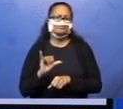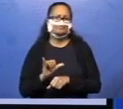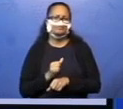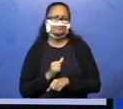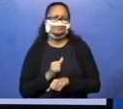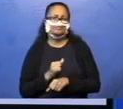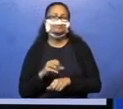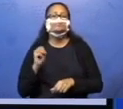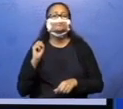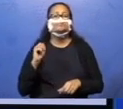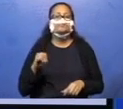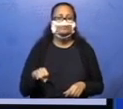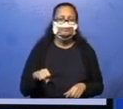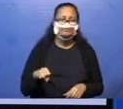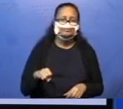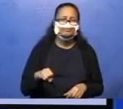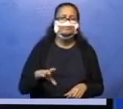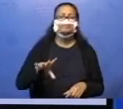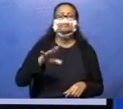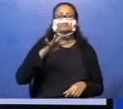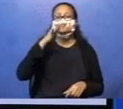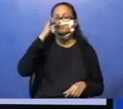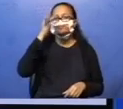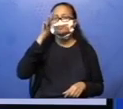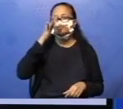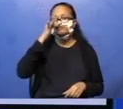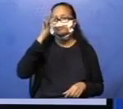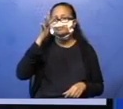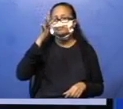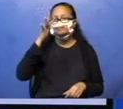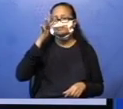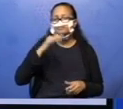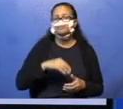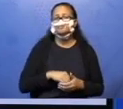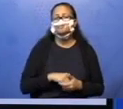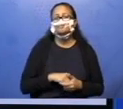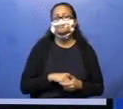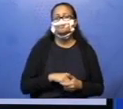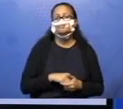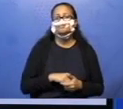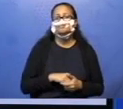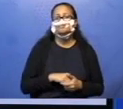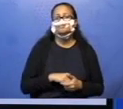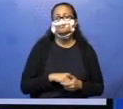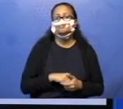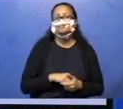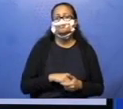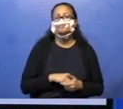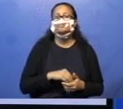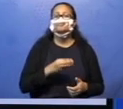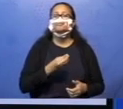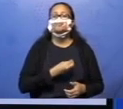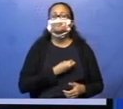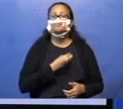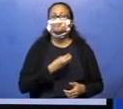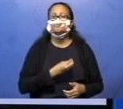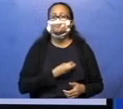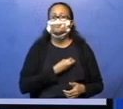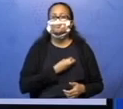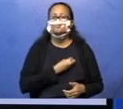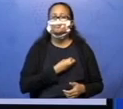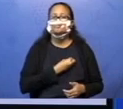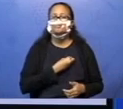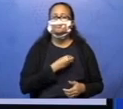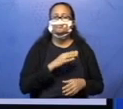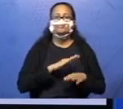Estratégia, sim, as flores têm ações de sobrevivência para ela poder